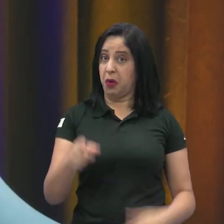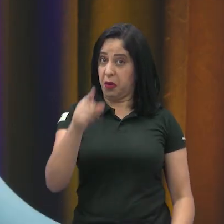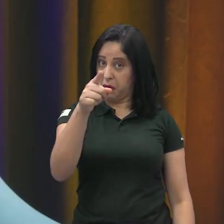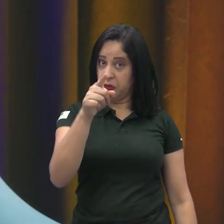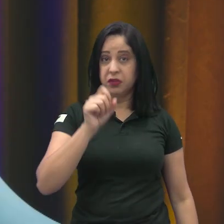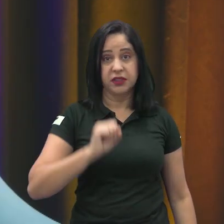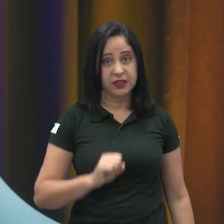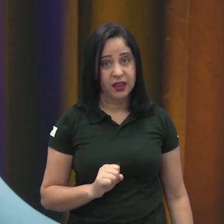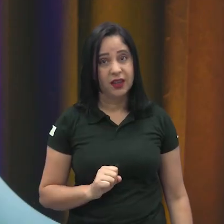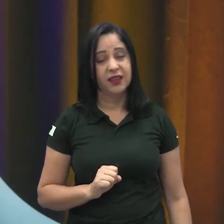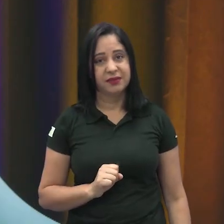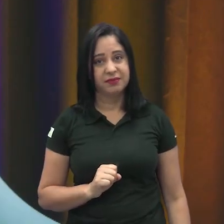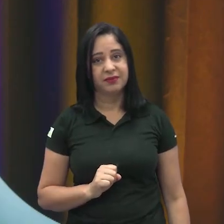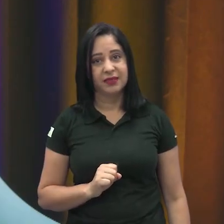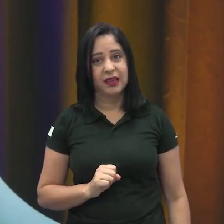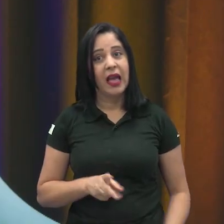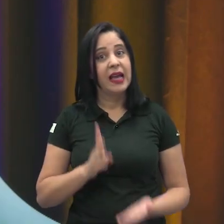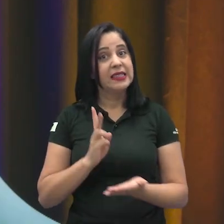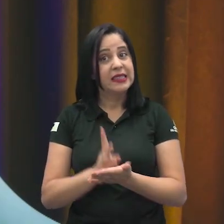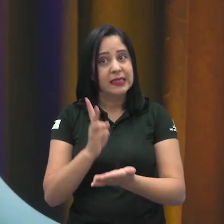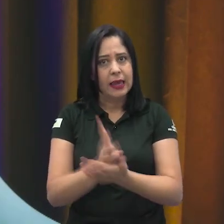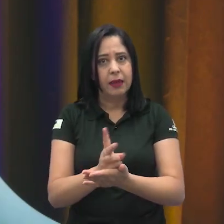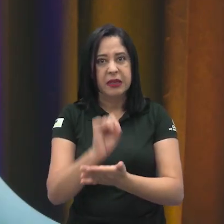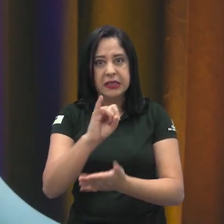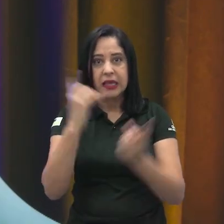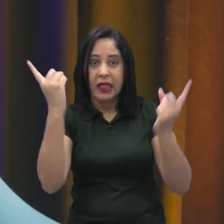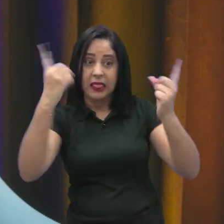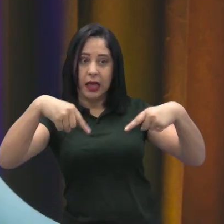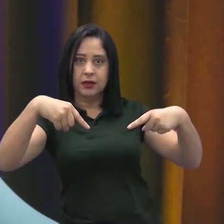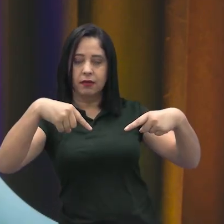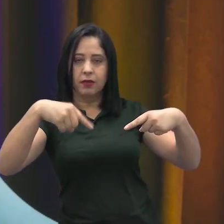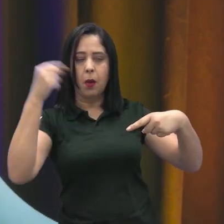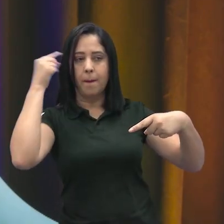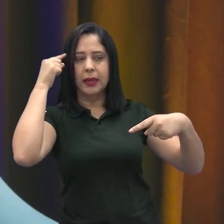você aí de casa, a sempre encarar os desafios como uma